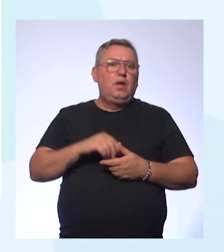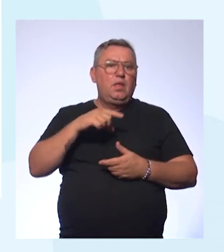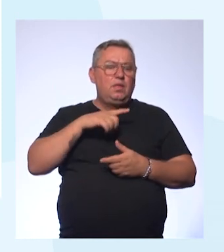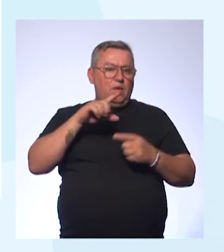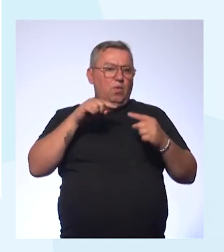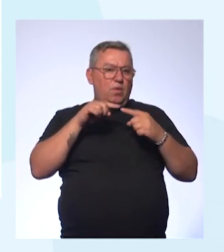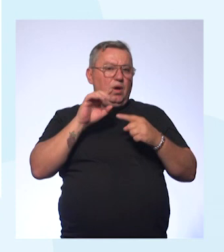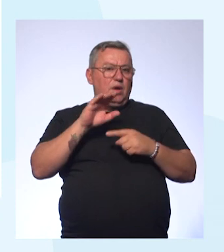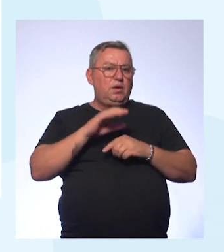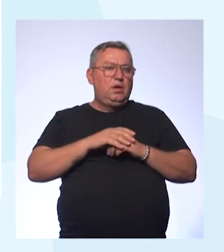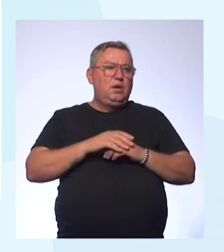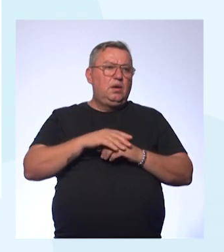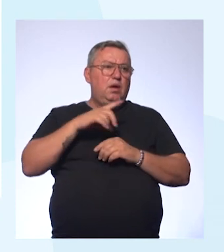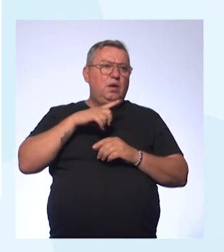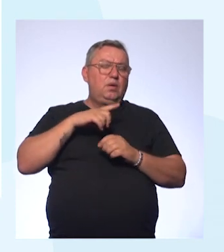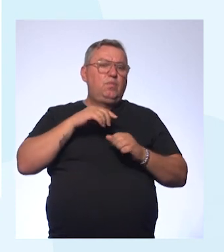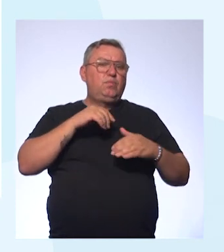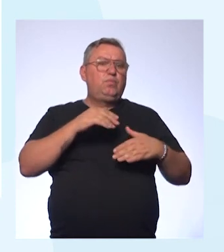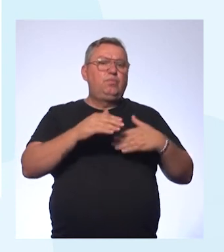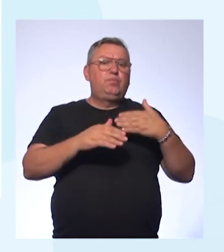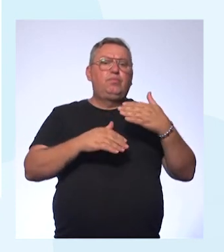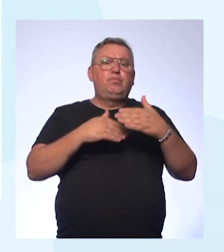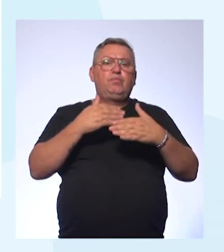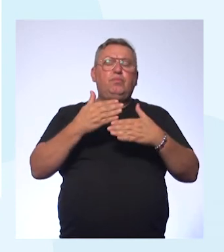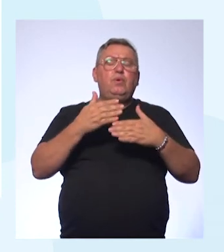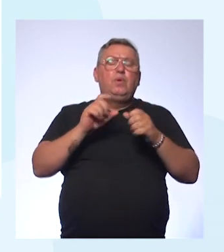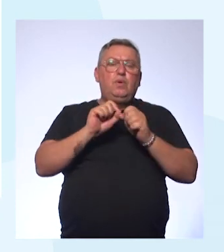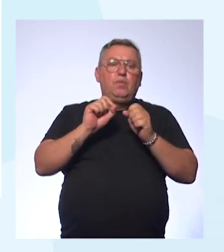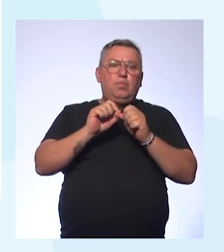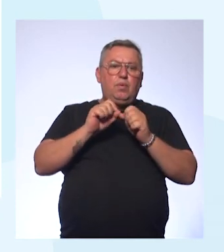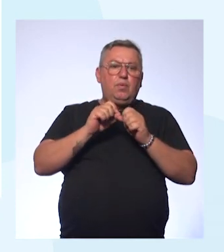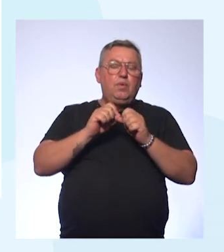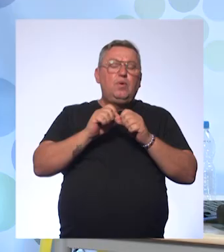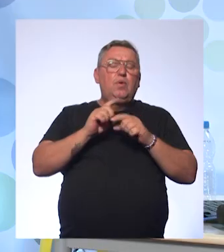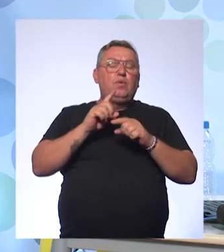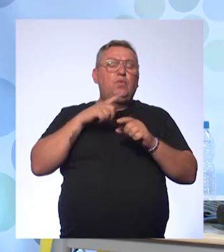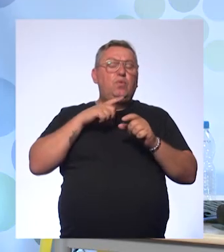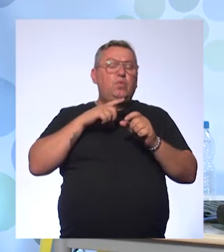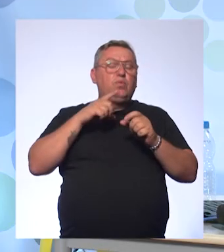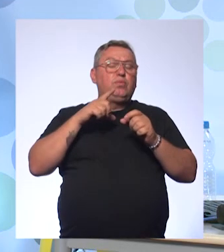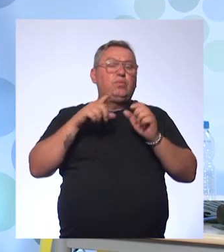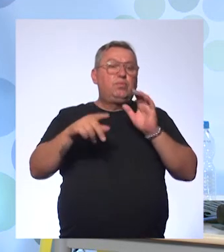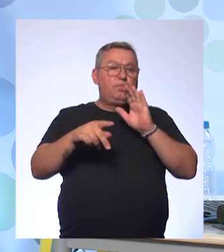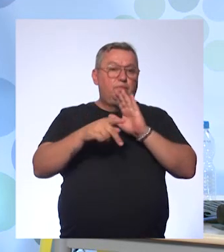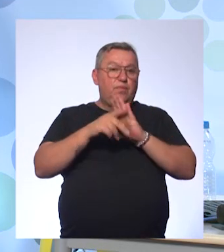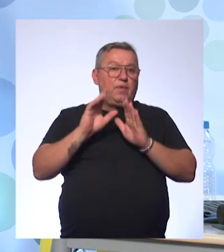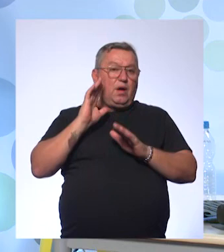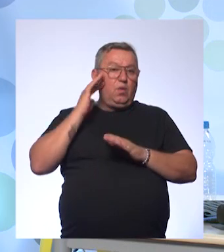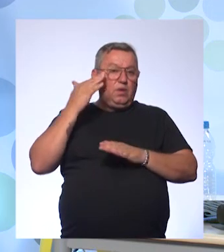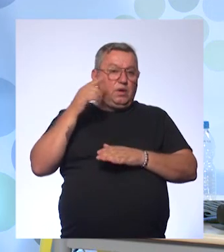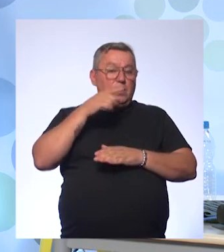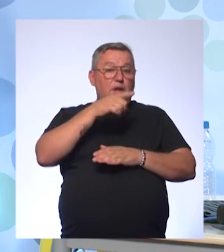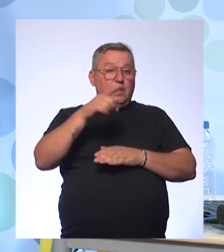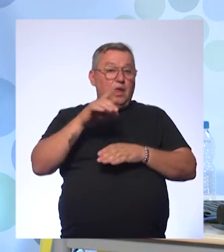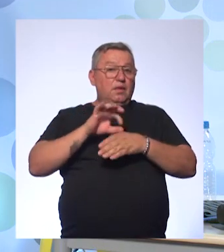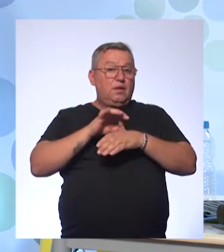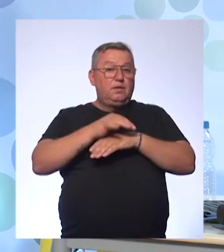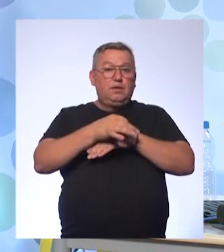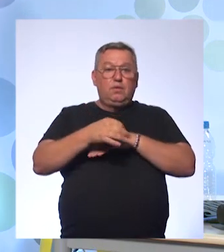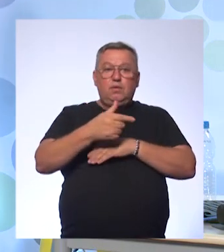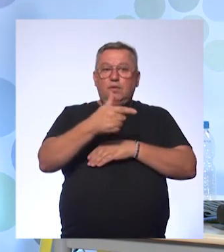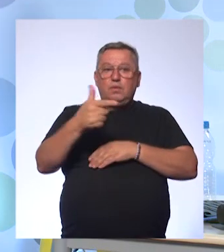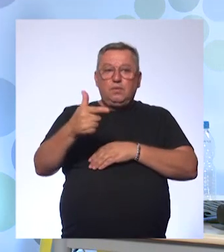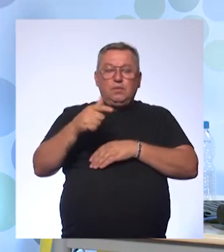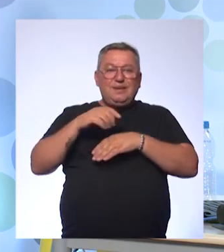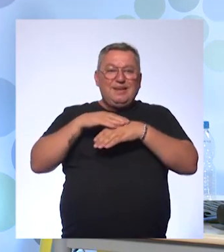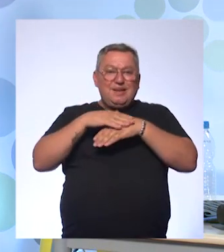ali, né? Então, esses processos aí metabólicos vão acontecer através dessas células, tá? Não existem